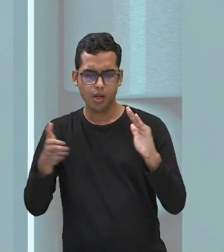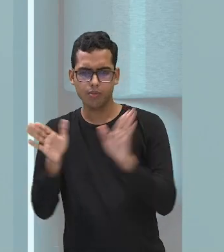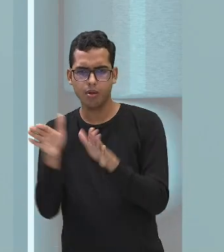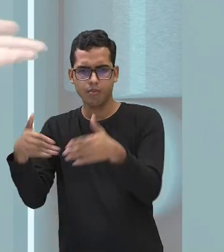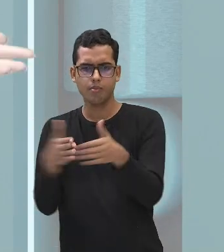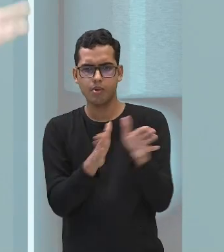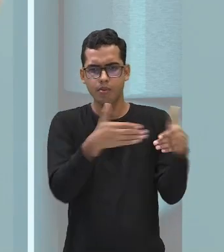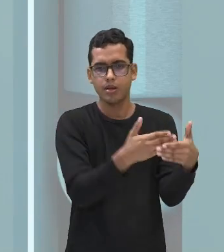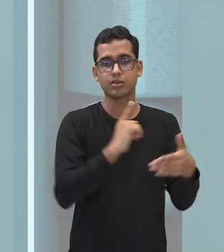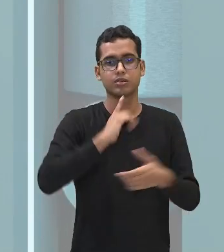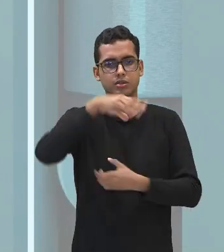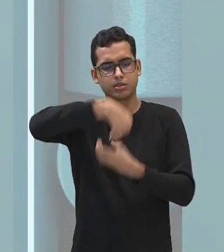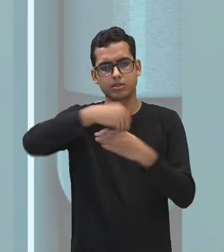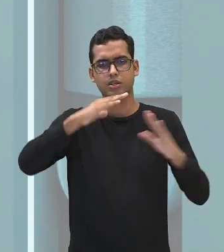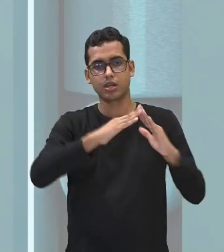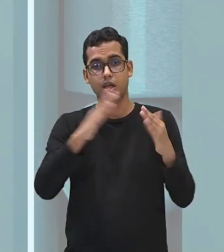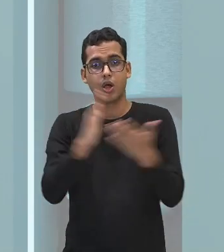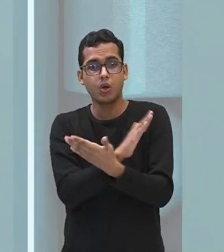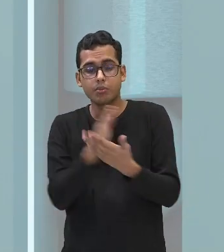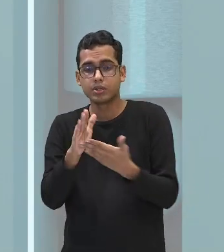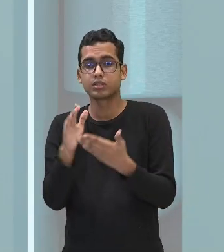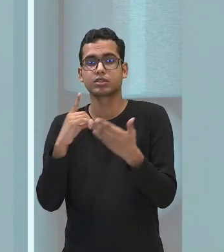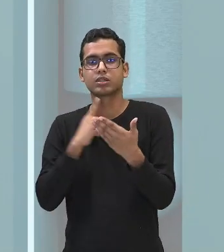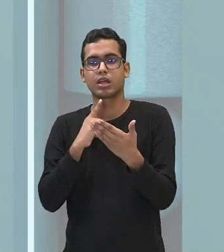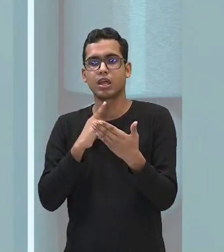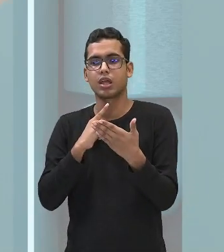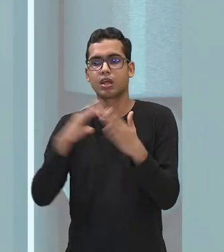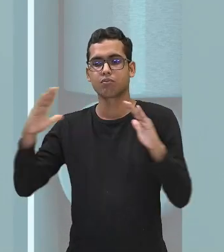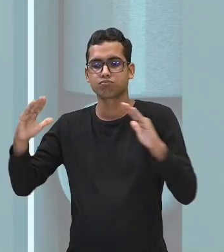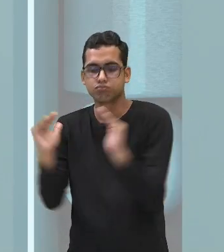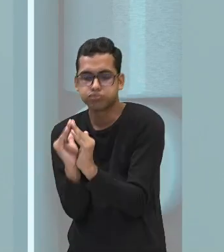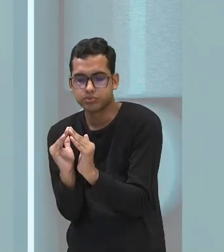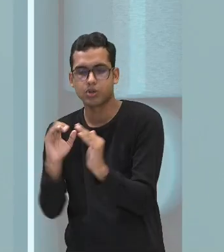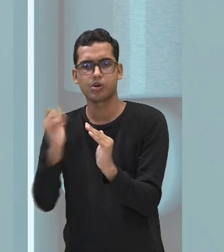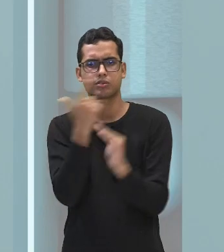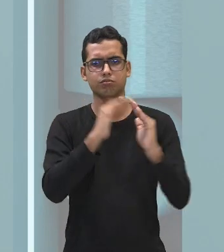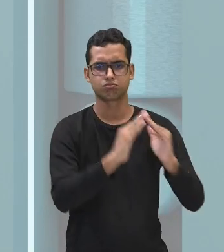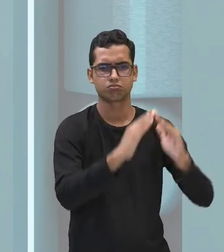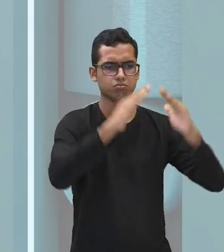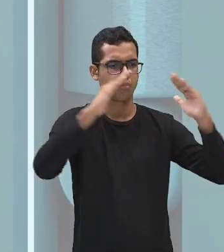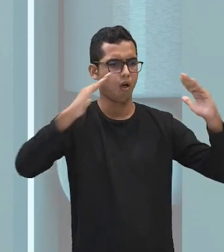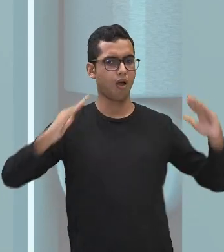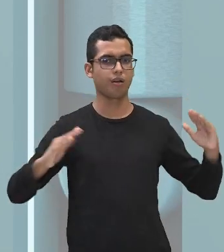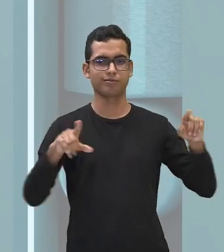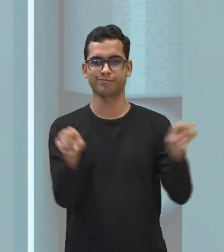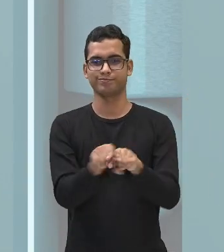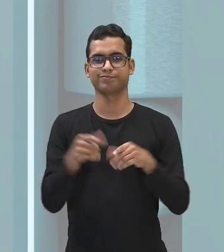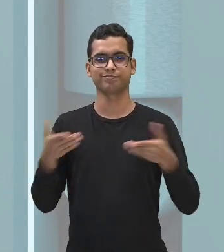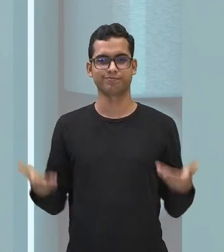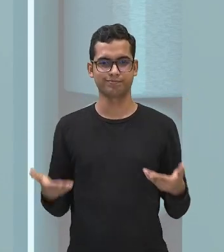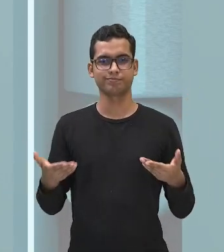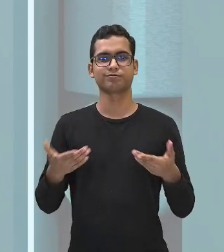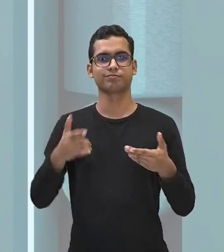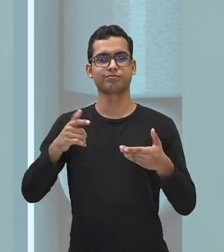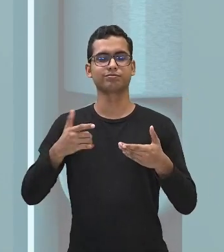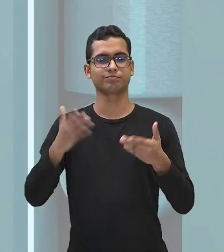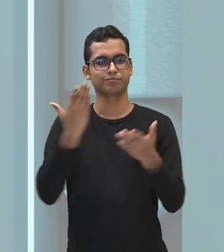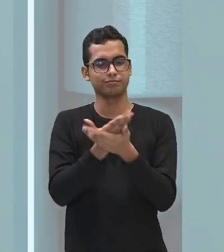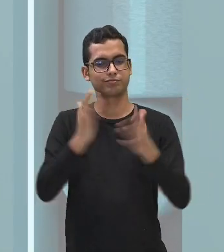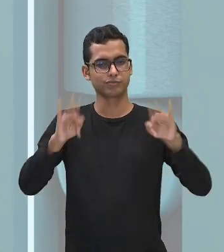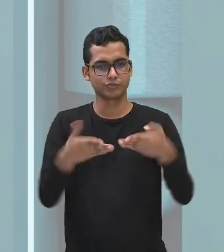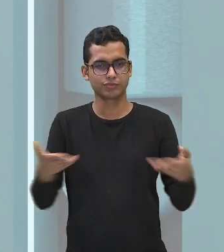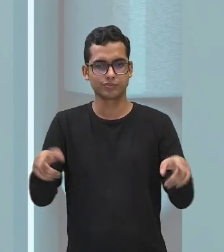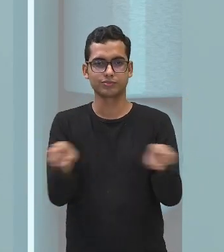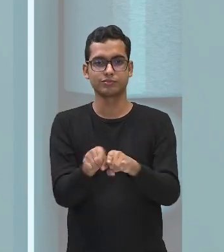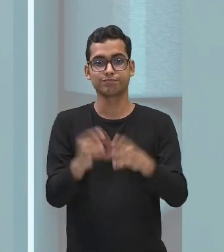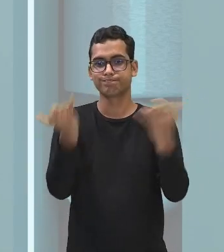outras casas nem tanto, né? Elas possuem tamanhos muito diversos. E nossa aula vai ficando por aqui.